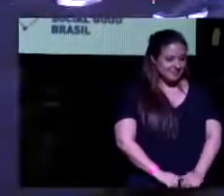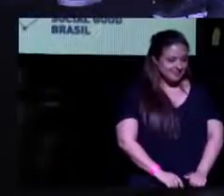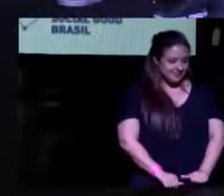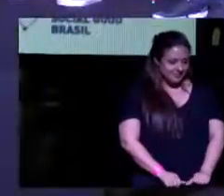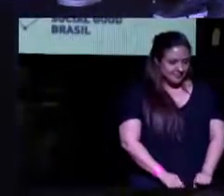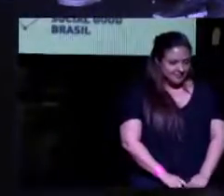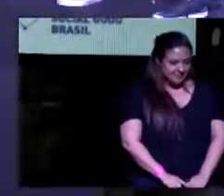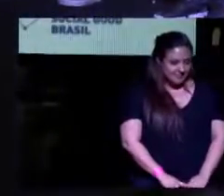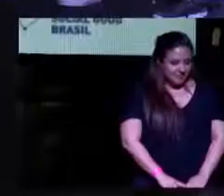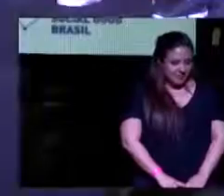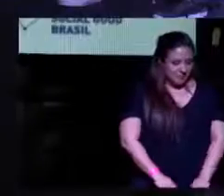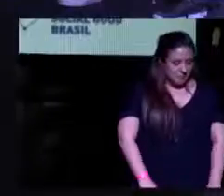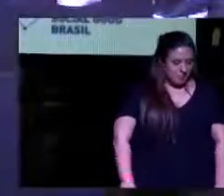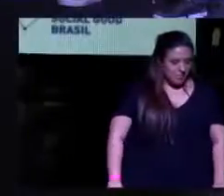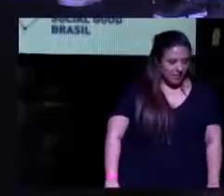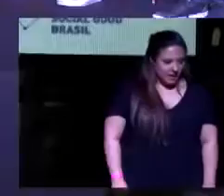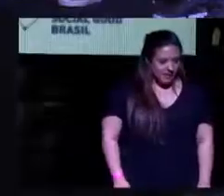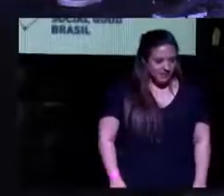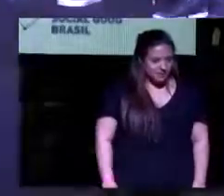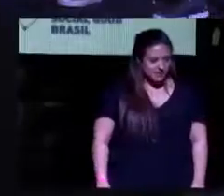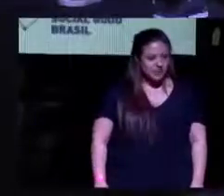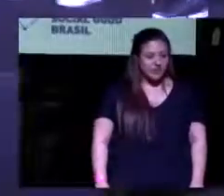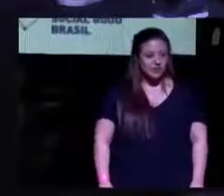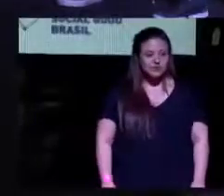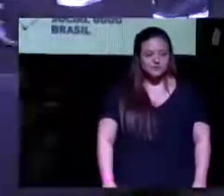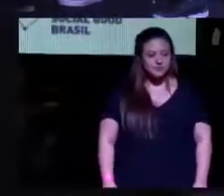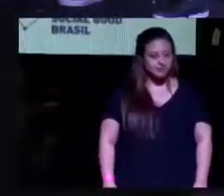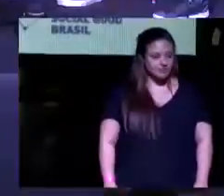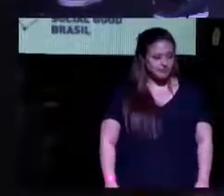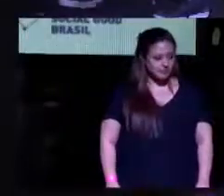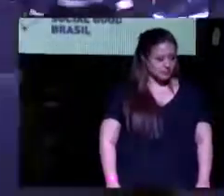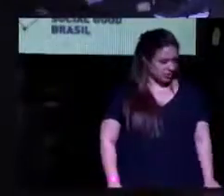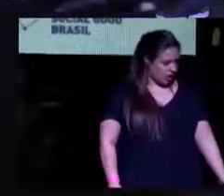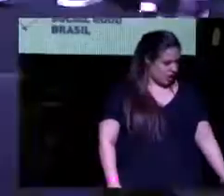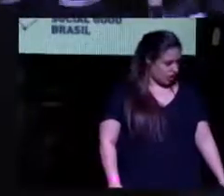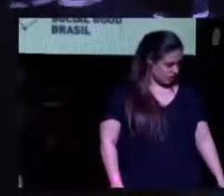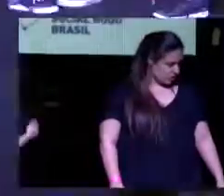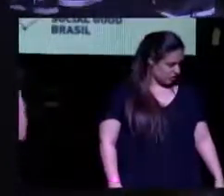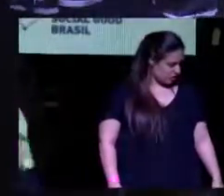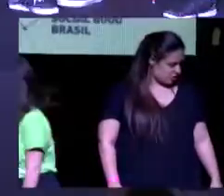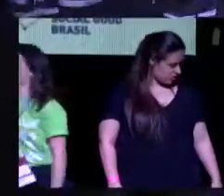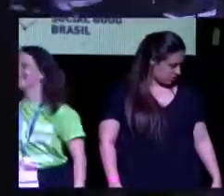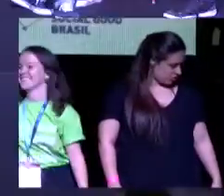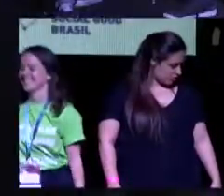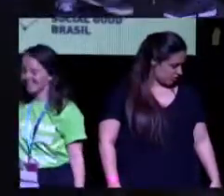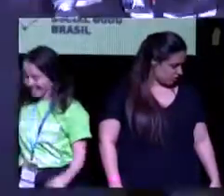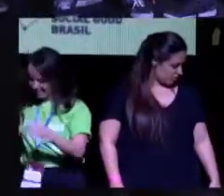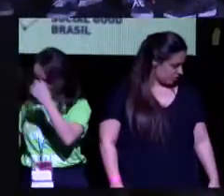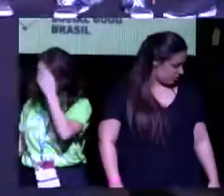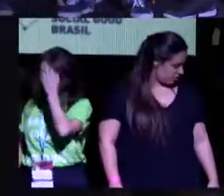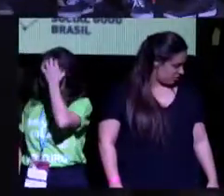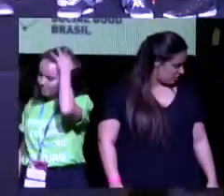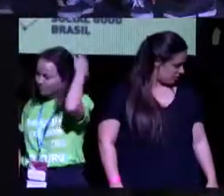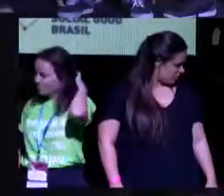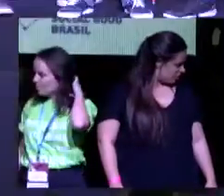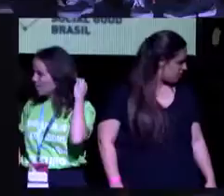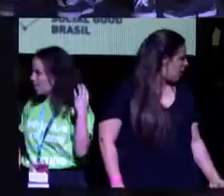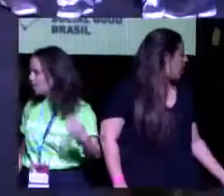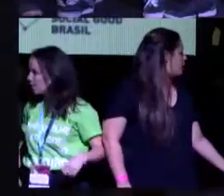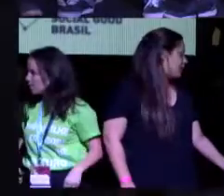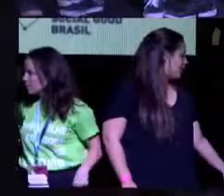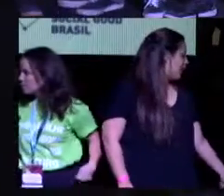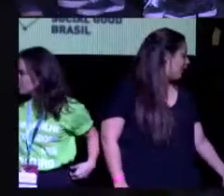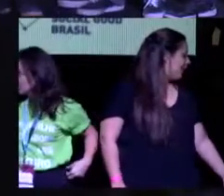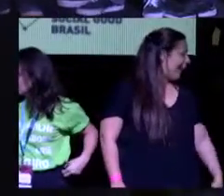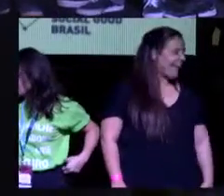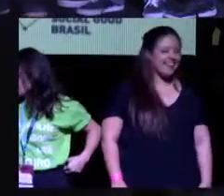Eles vão levar o programa para todas as cidades brasileiras, representando o Social Good, fazendo com que milhares de jovens realizem